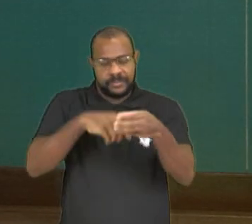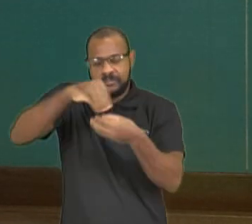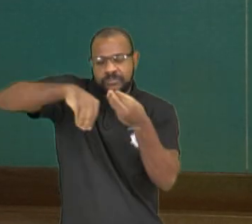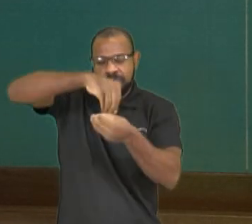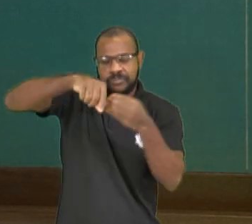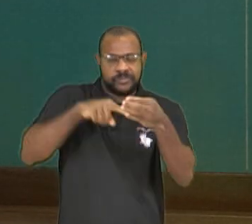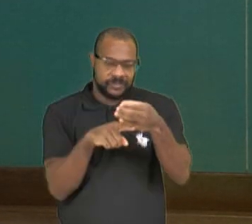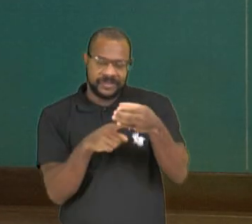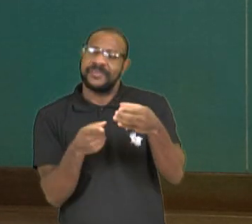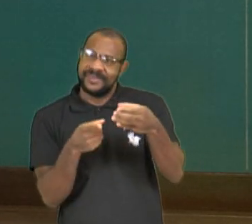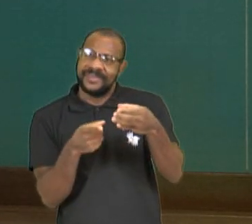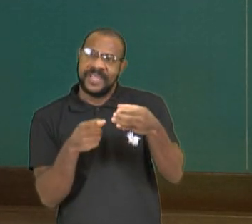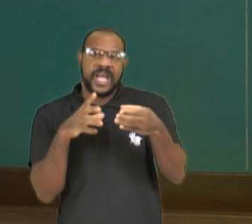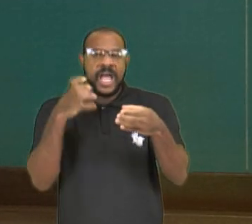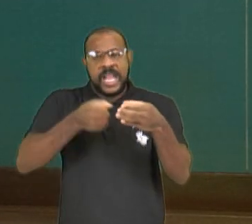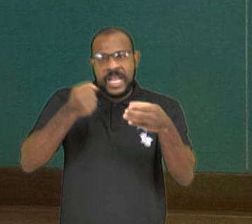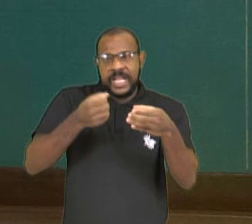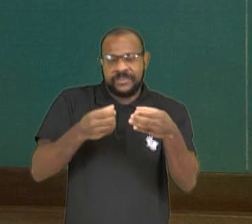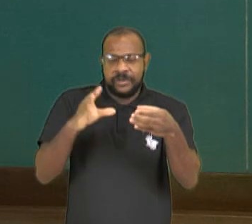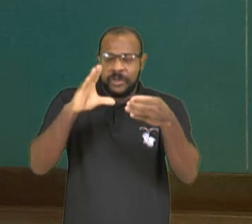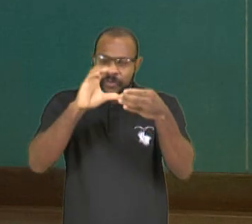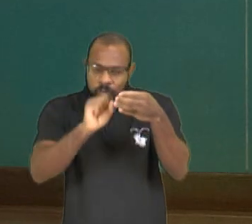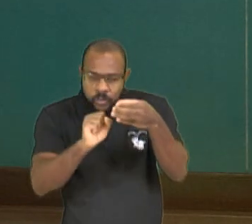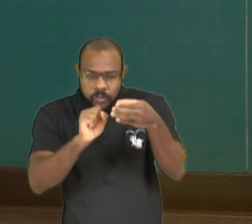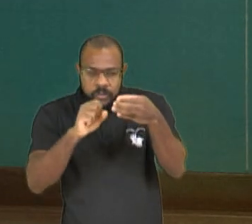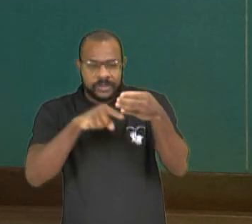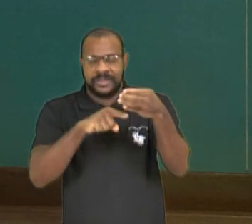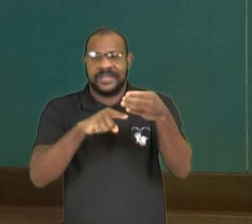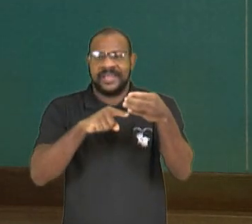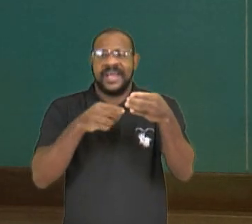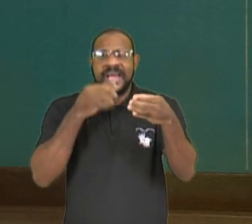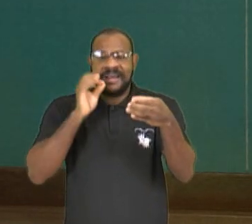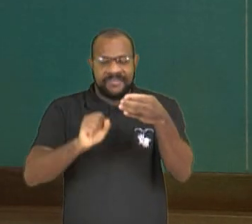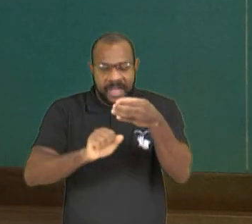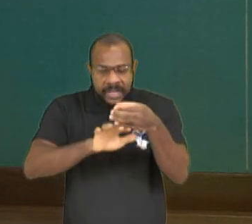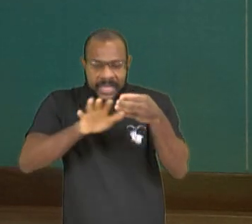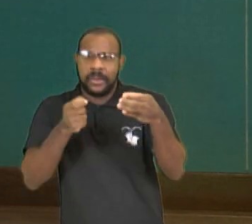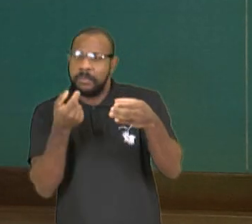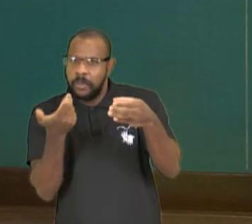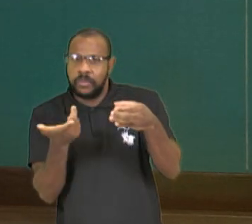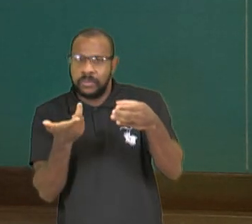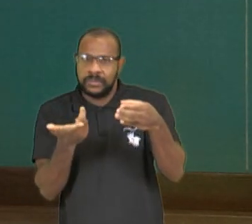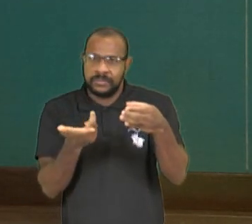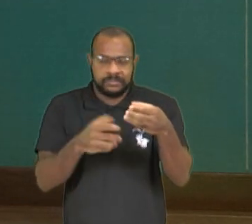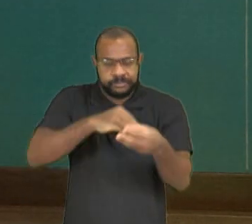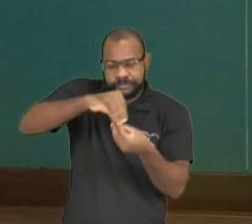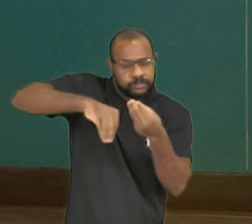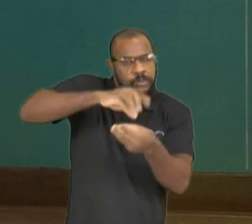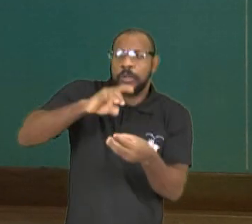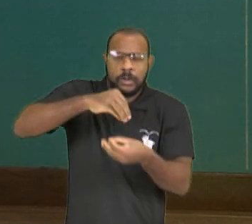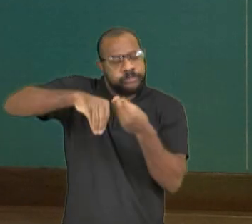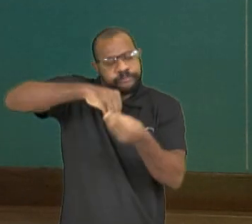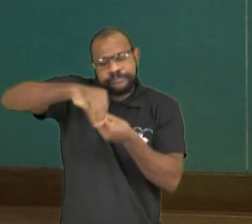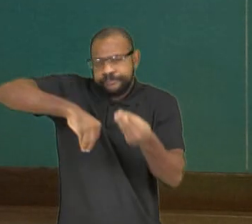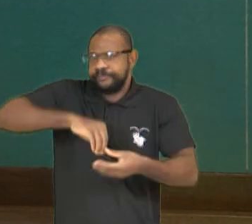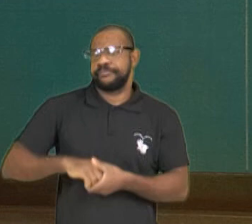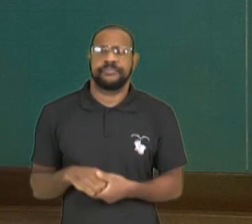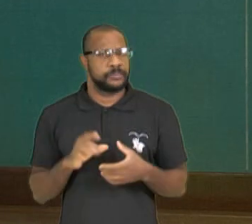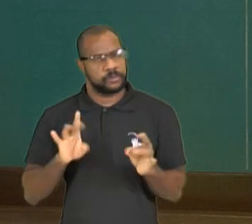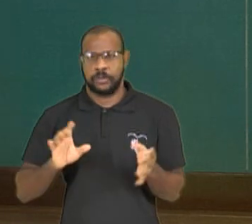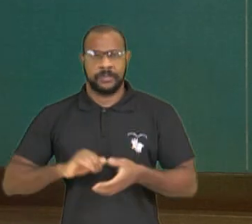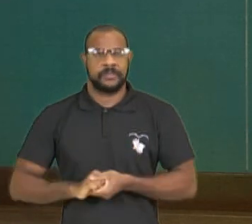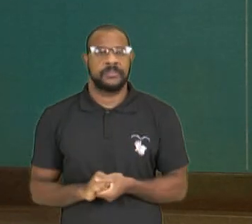acontece? O leite fica mais escuro e o café fica mais claro. Não acontece nenhuma reação, eles simplesmente se misturam. Agora, como é que elas